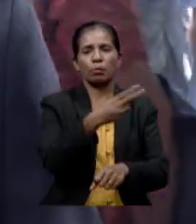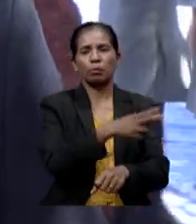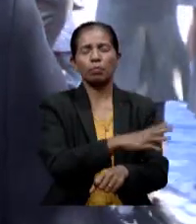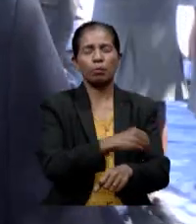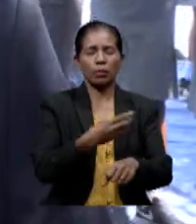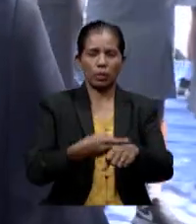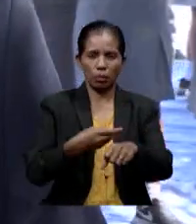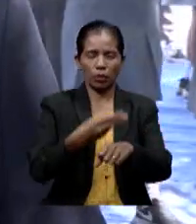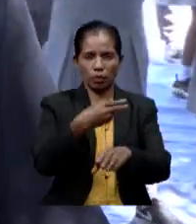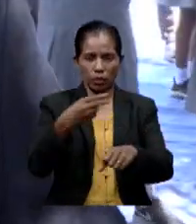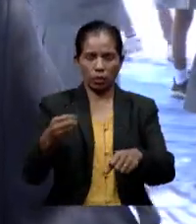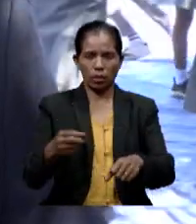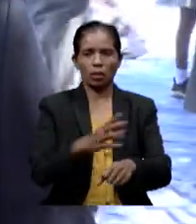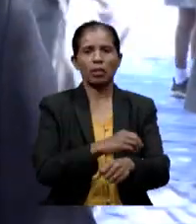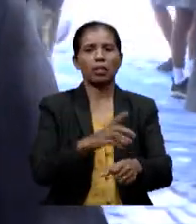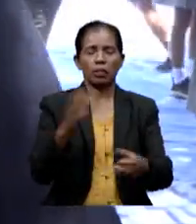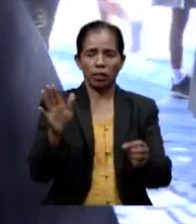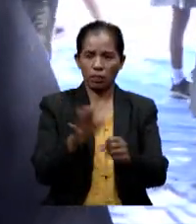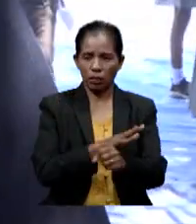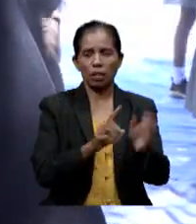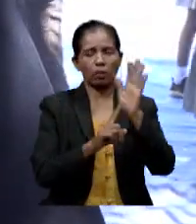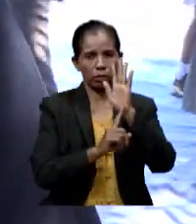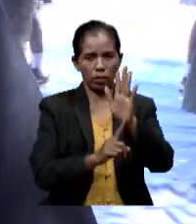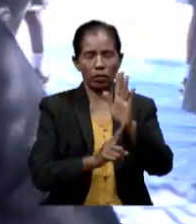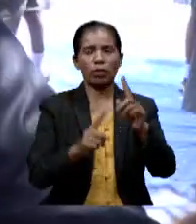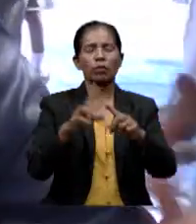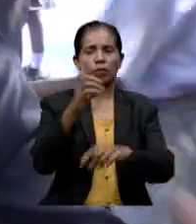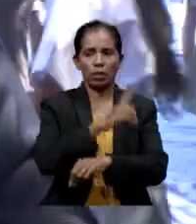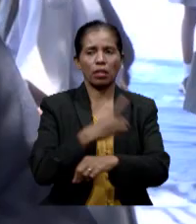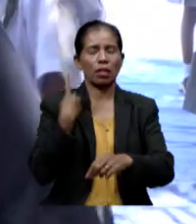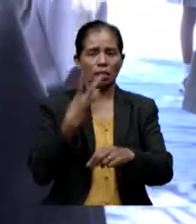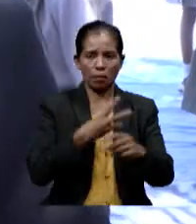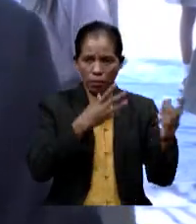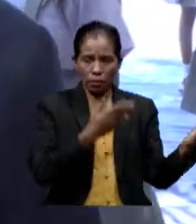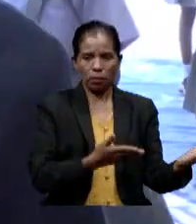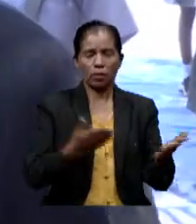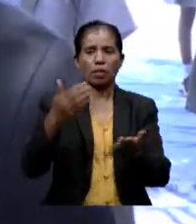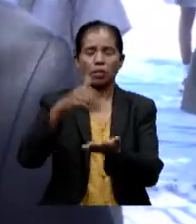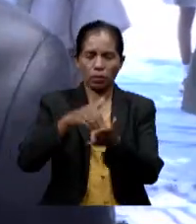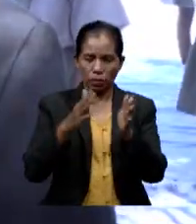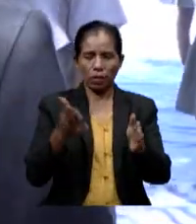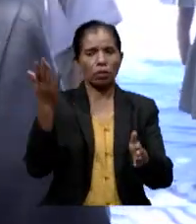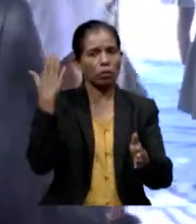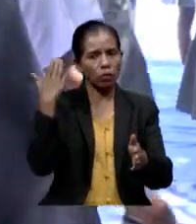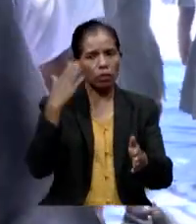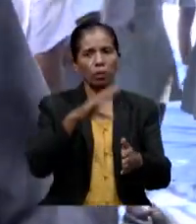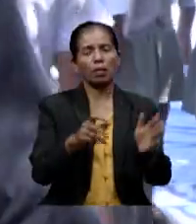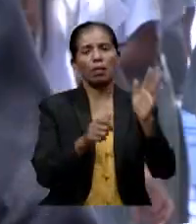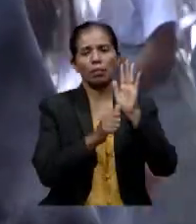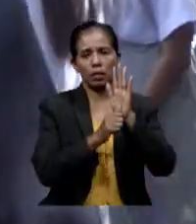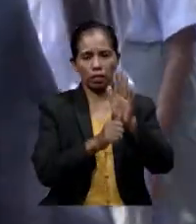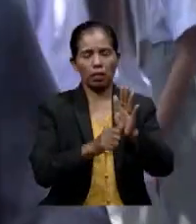pesquisa doutoramento é completo ONA, agora em ato publica. Então, hoje, a mi lori antigos alunos Sira, a minha apela, para